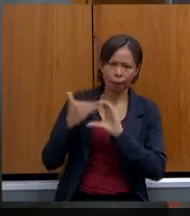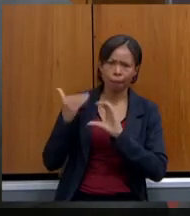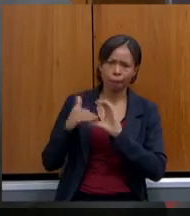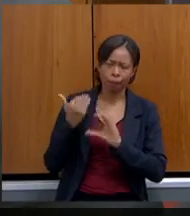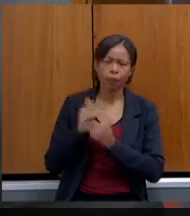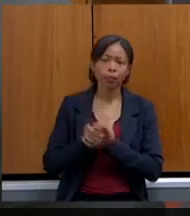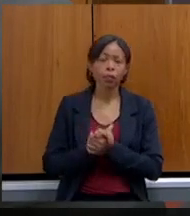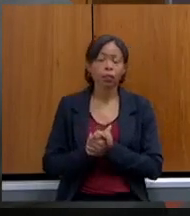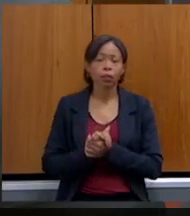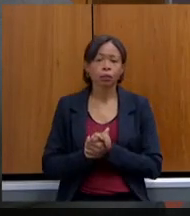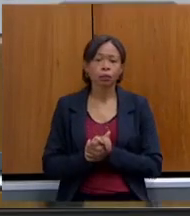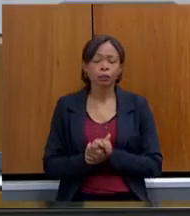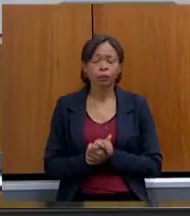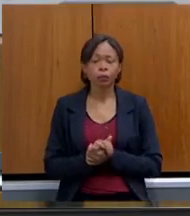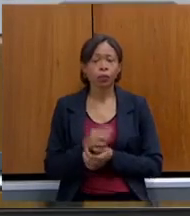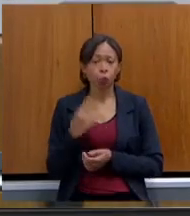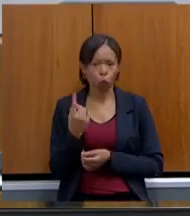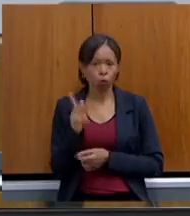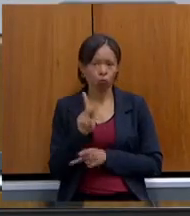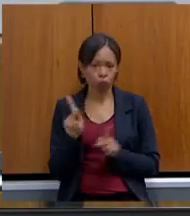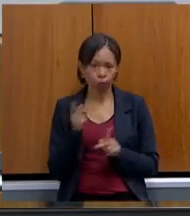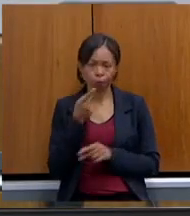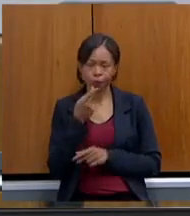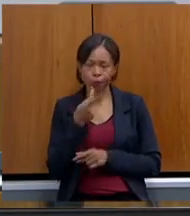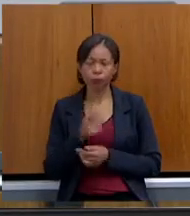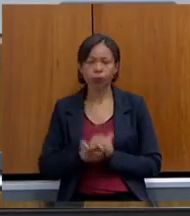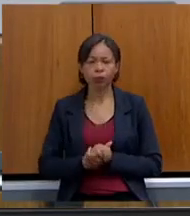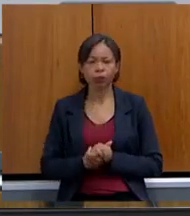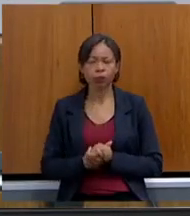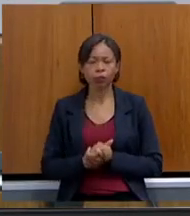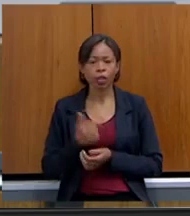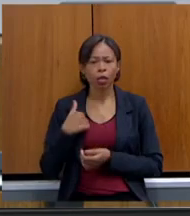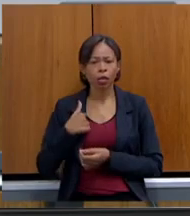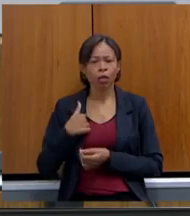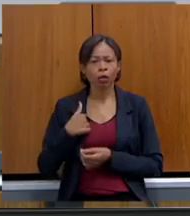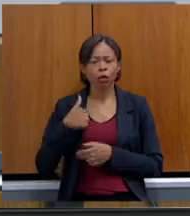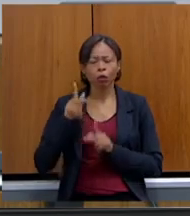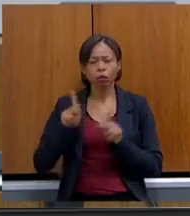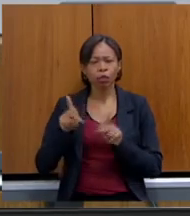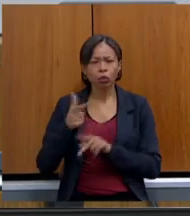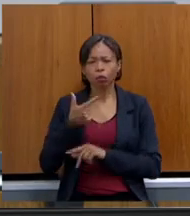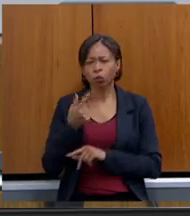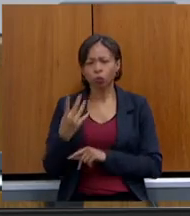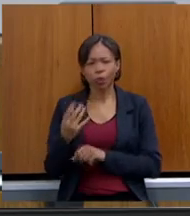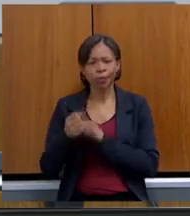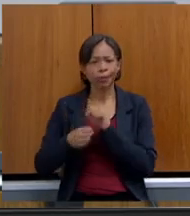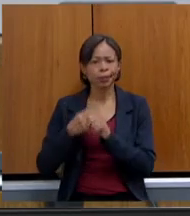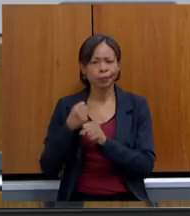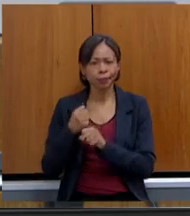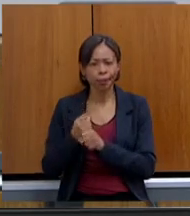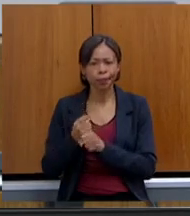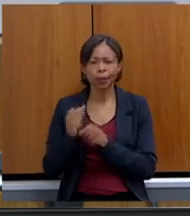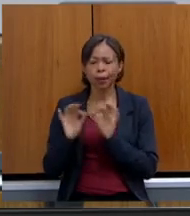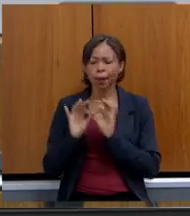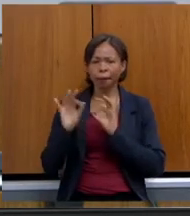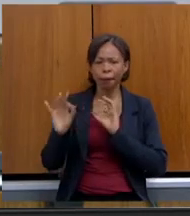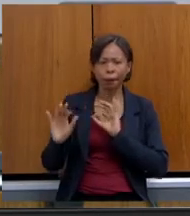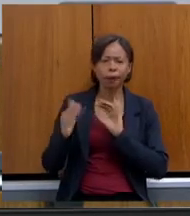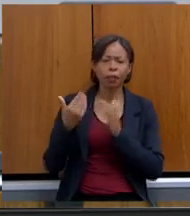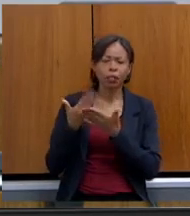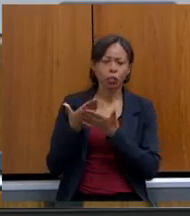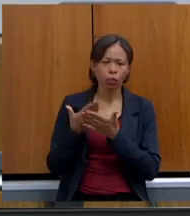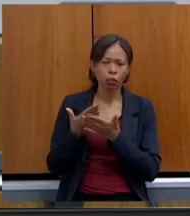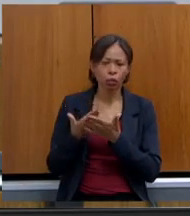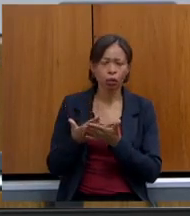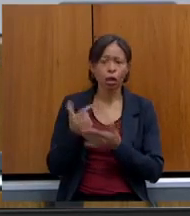algumas a Kézia Boa noite sua professora 24 anos e moro 70 km de minha residência a saber que existem vagas aqui na